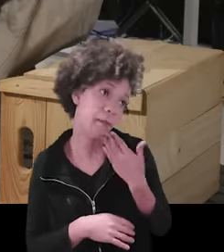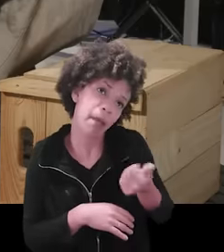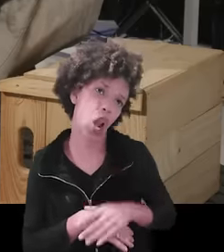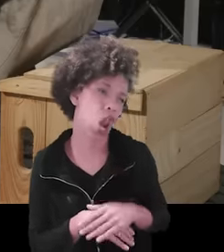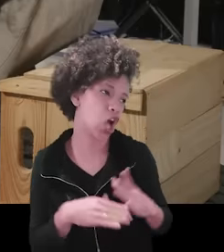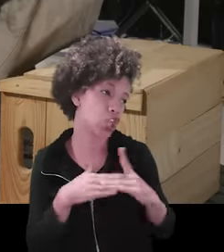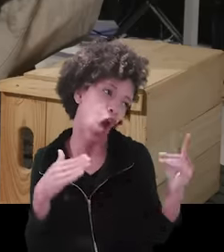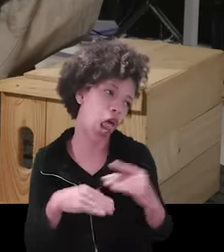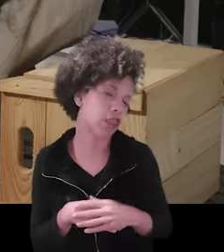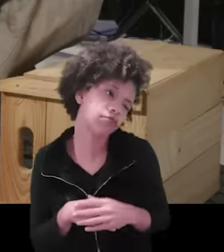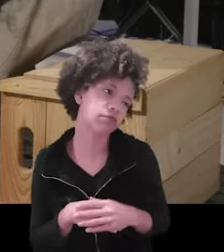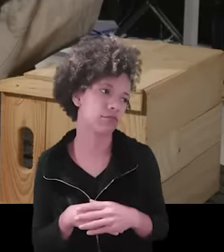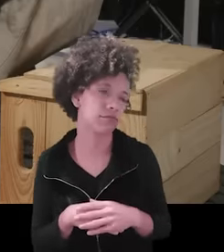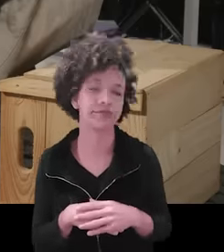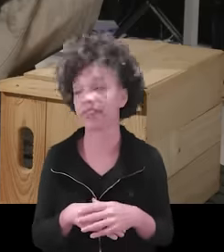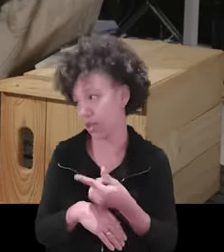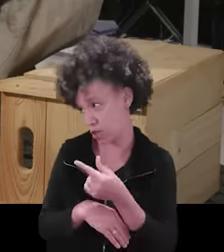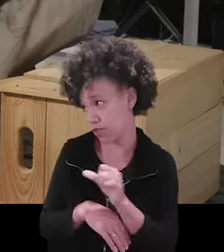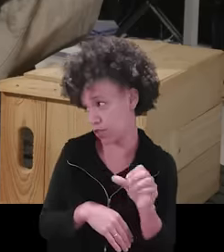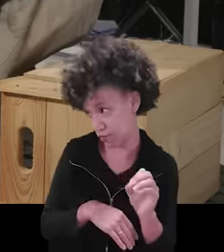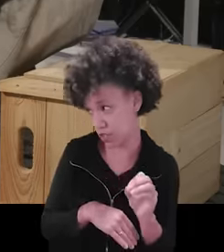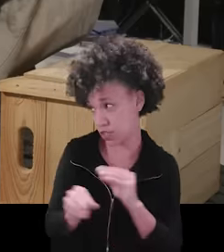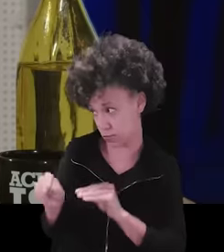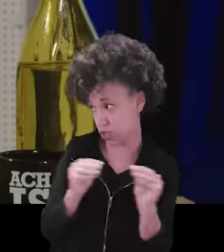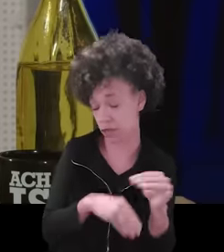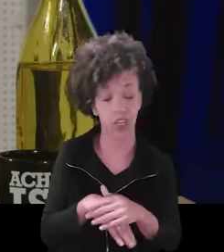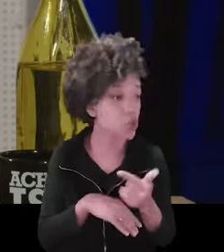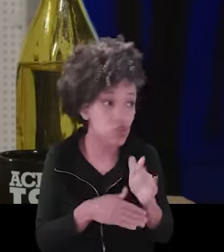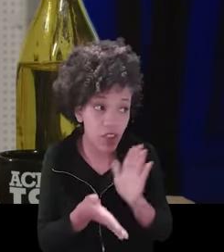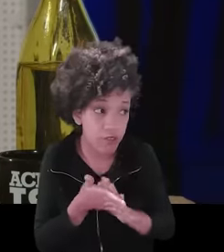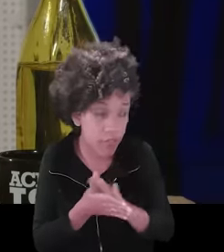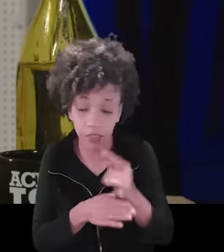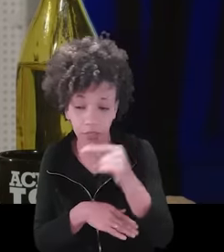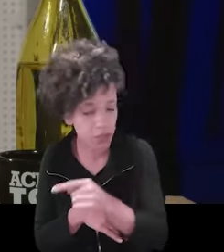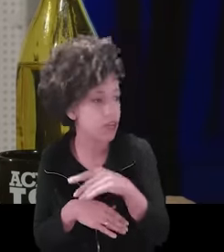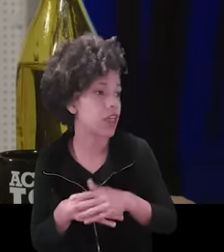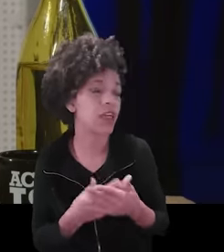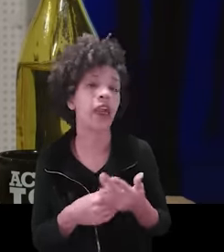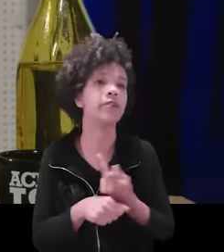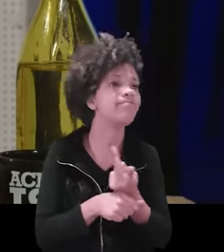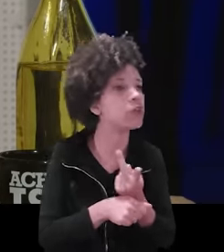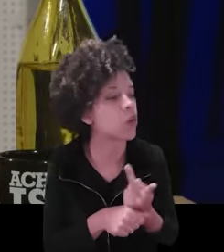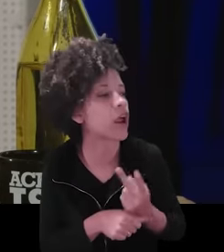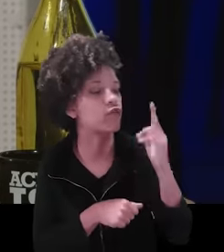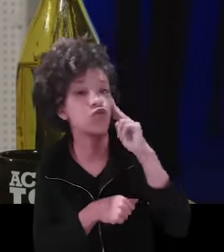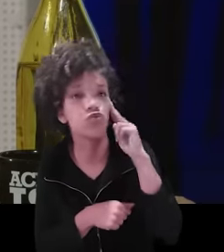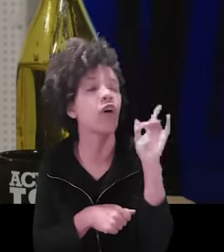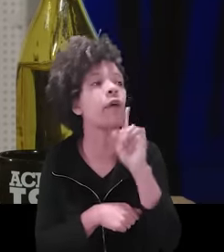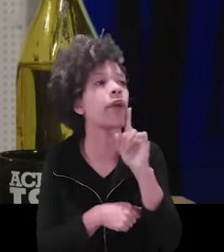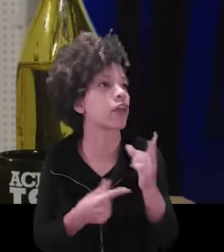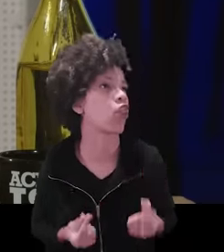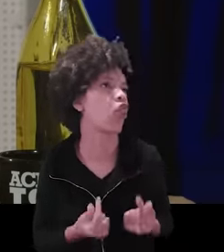Orlando né É É em dólar é isso esse é o cara dos anos 90 eu é que não tinha nada aqui queria em busca desse sonho